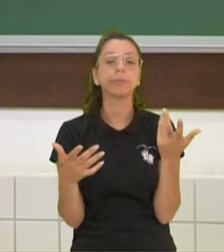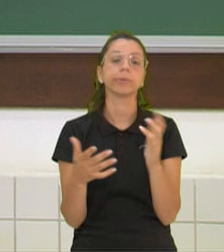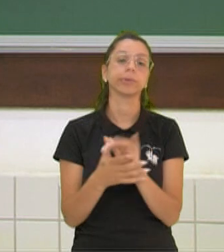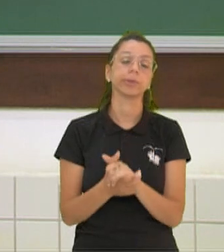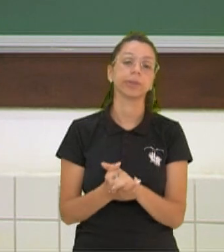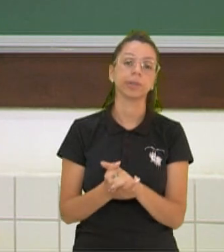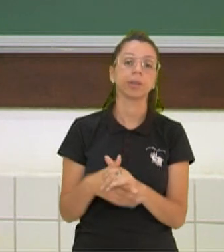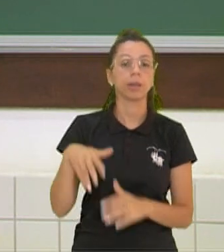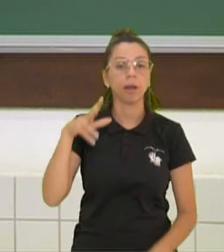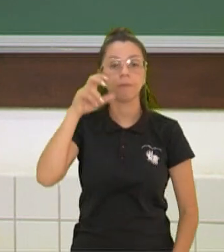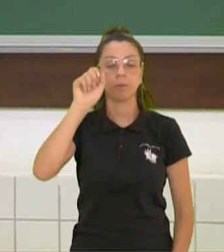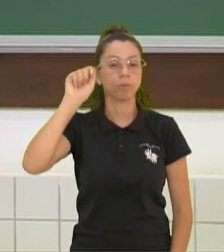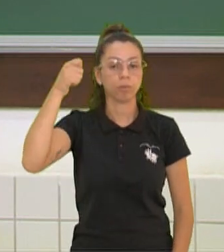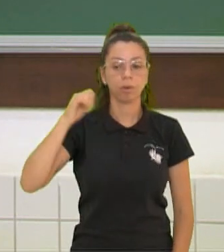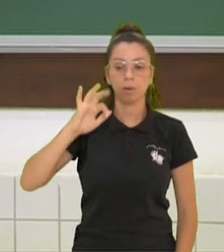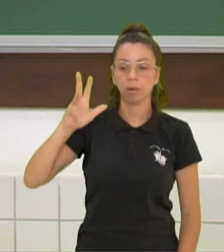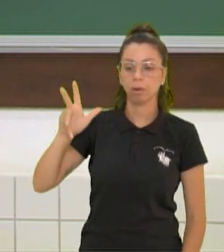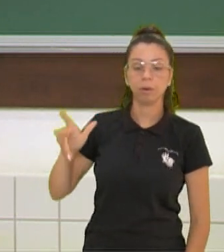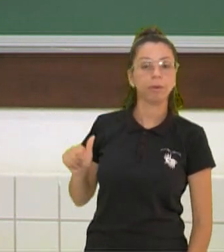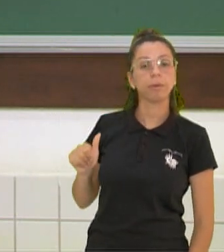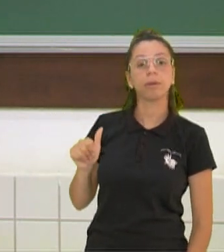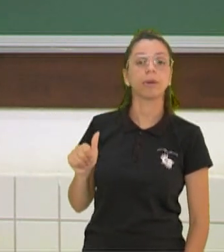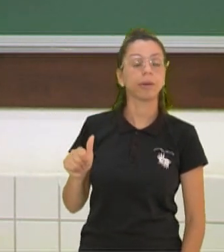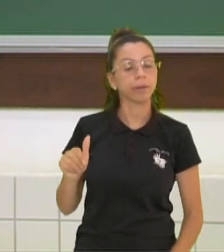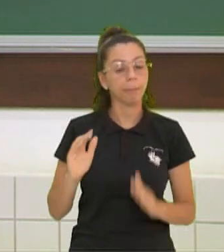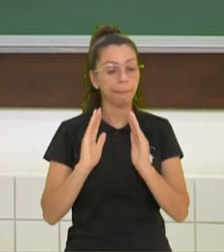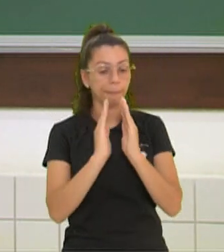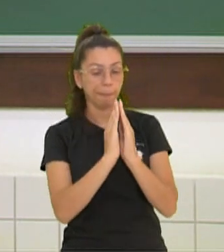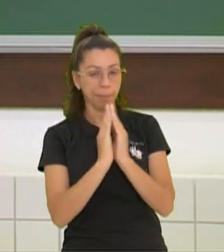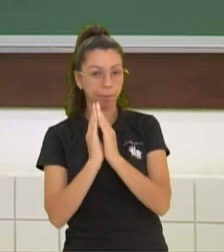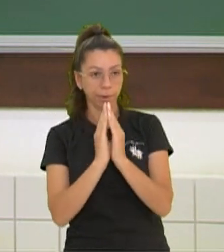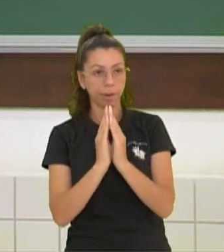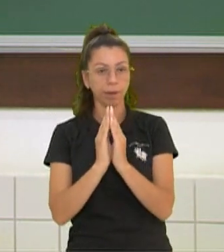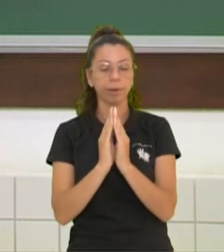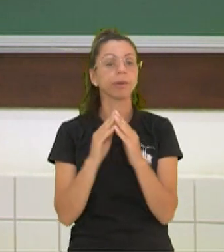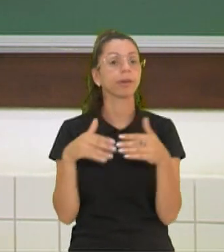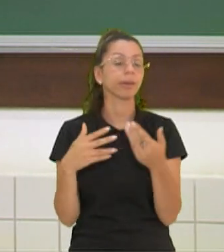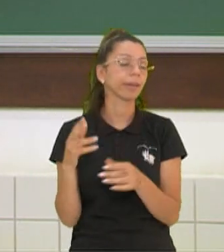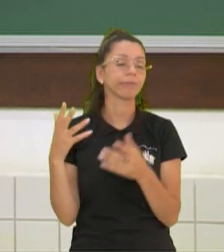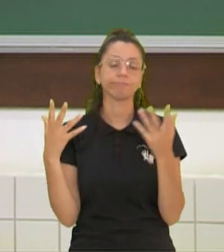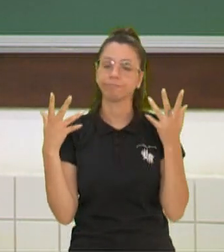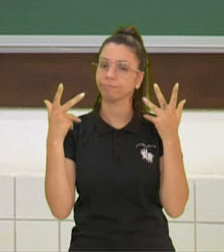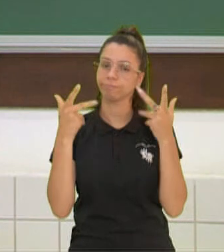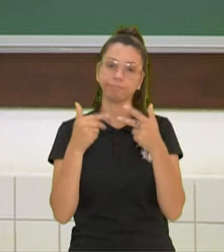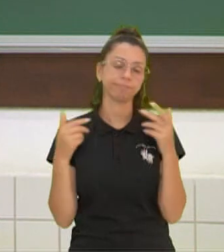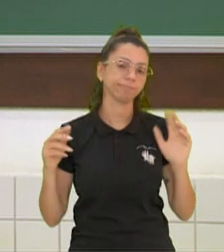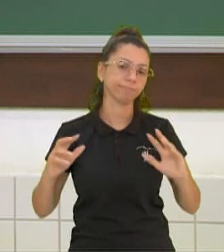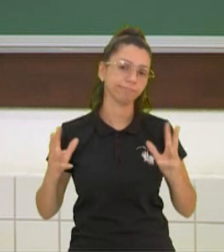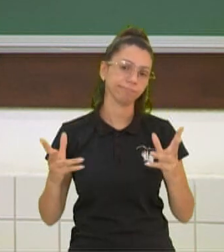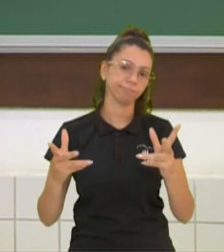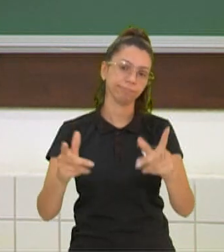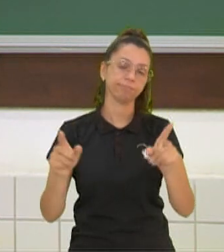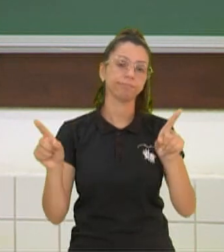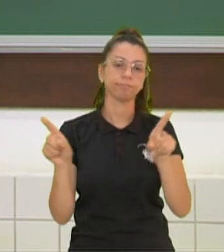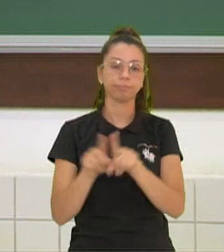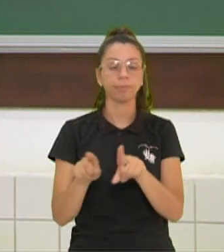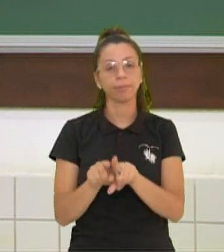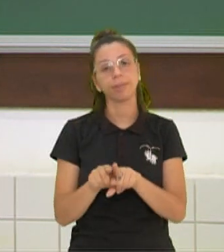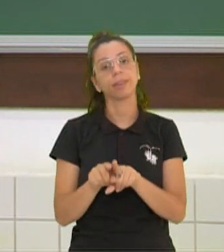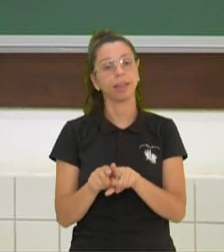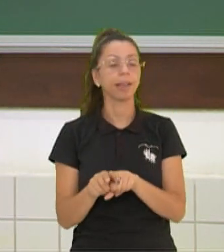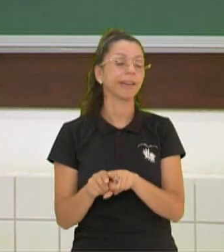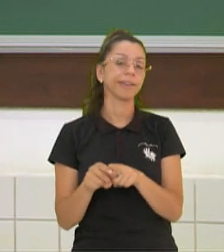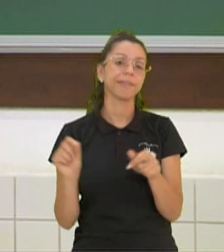trazer a força da cultura afro através da boneca, né, da Abayomi, que é linda, é maravilhoso de fazer, quem faz se